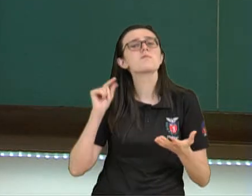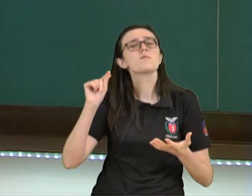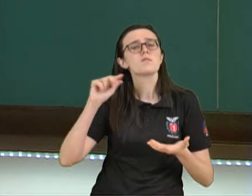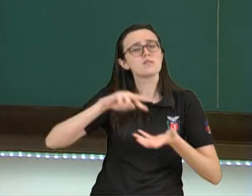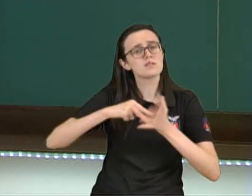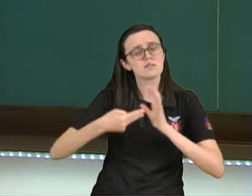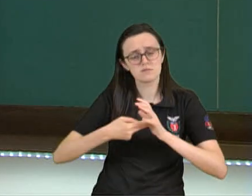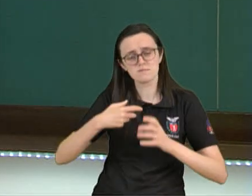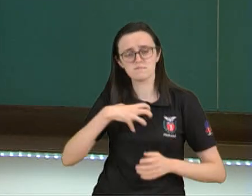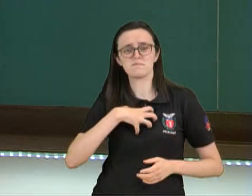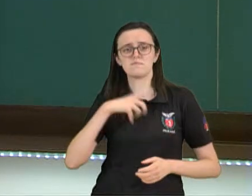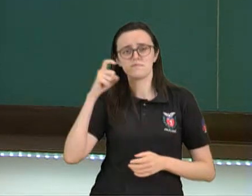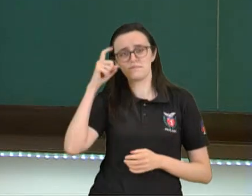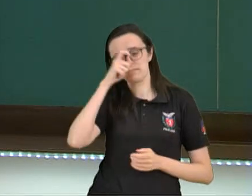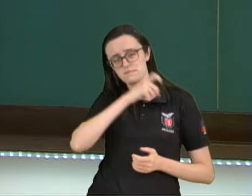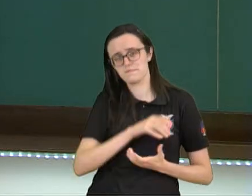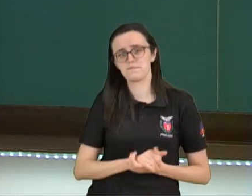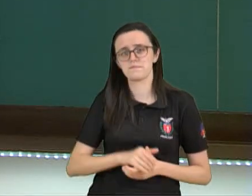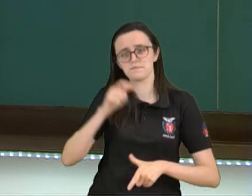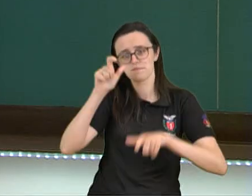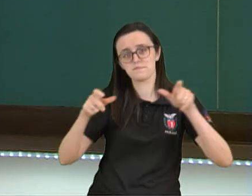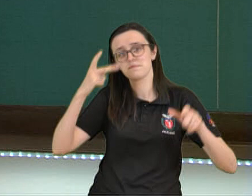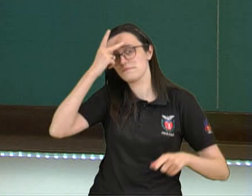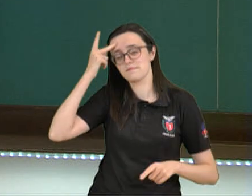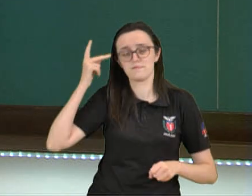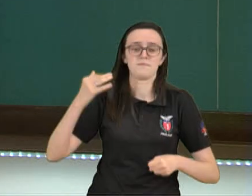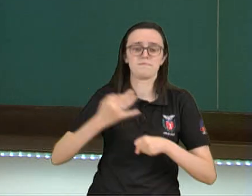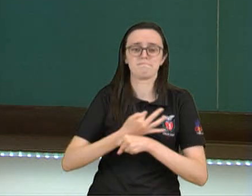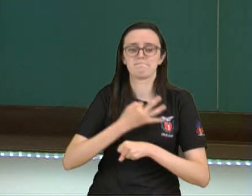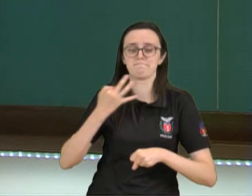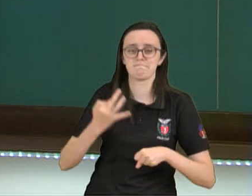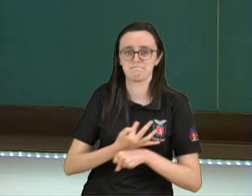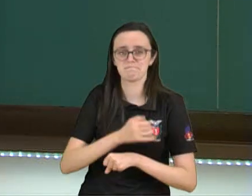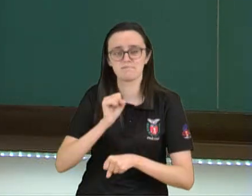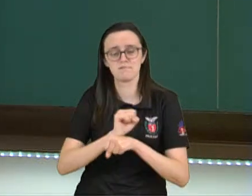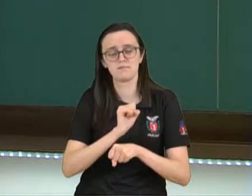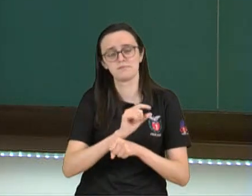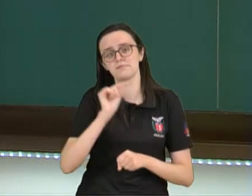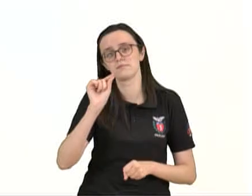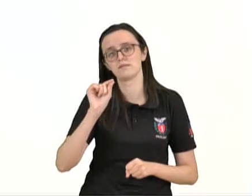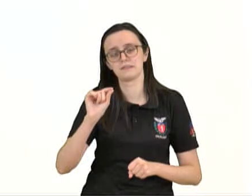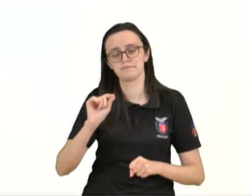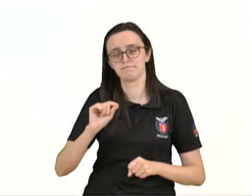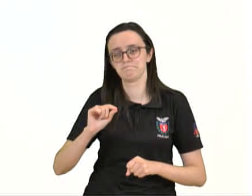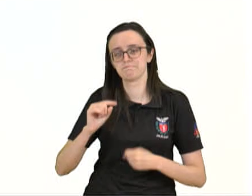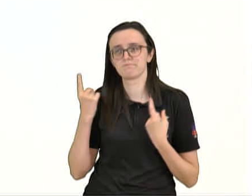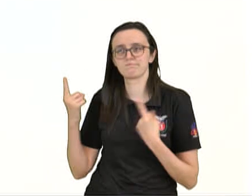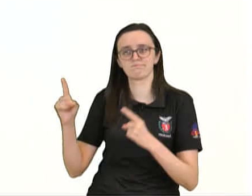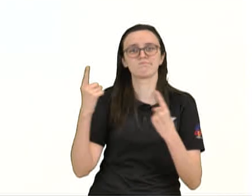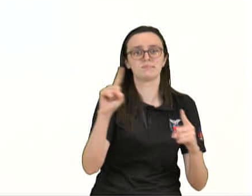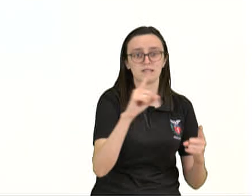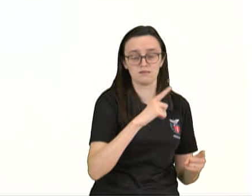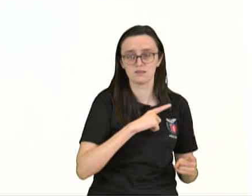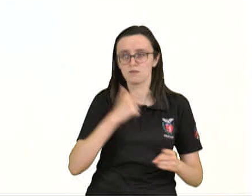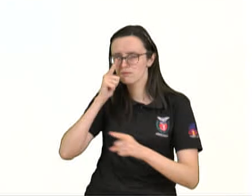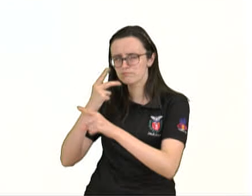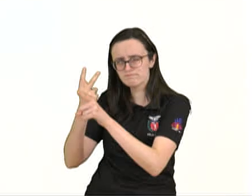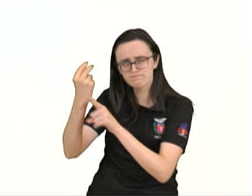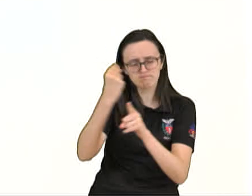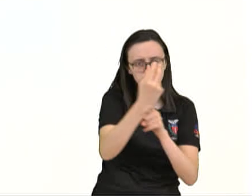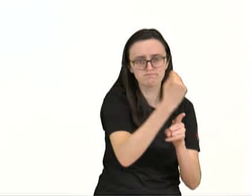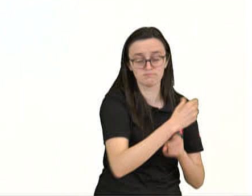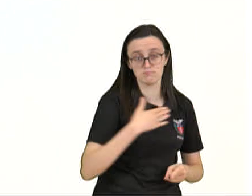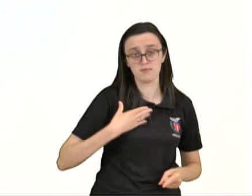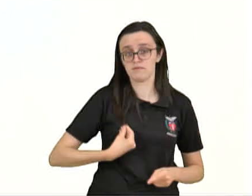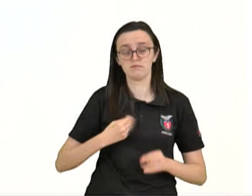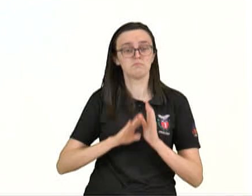ter dificuldades. Olha aqui, ó. As pessoas resilientes esperam enfrentar desafios em diferentes pontos de